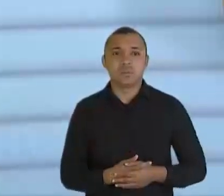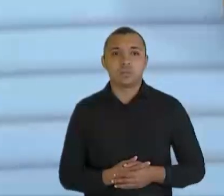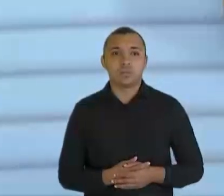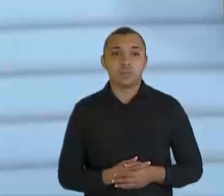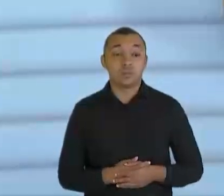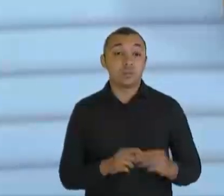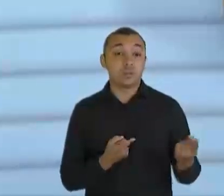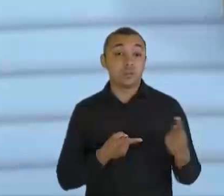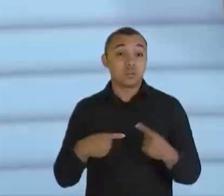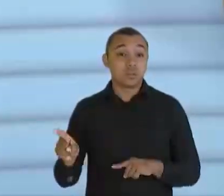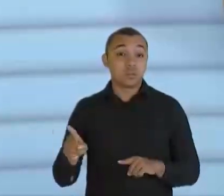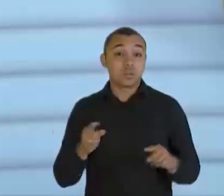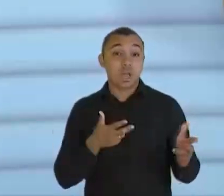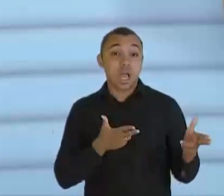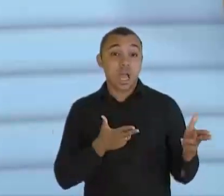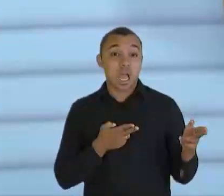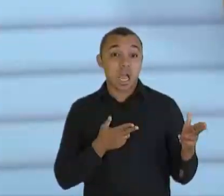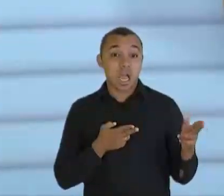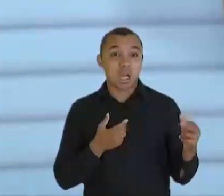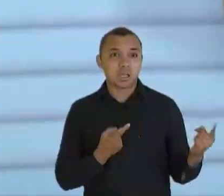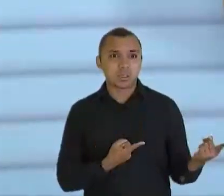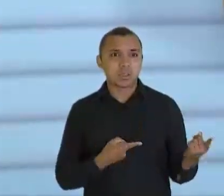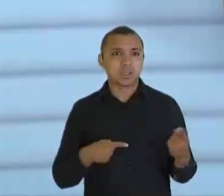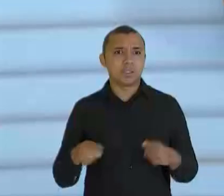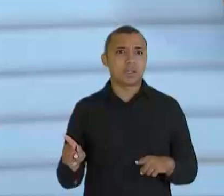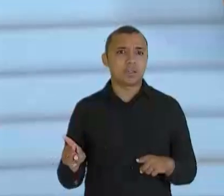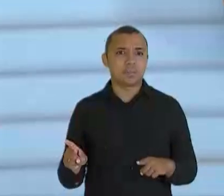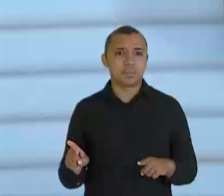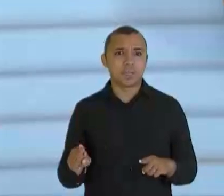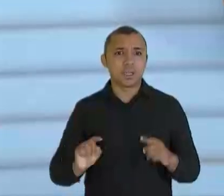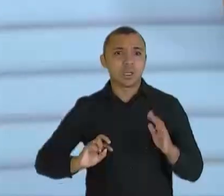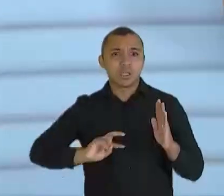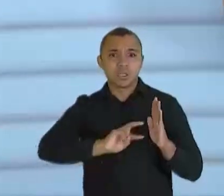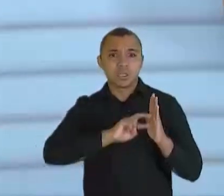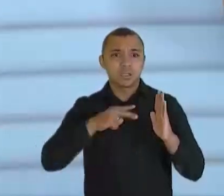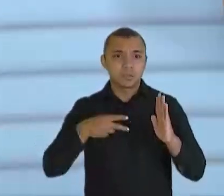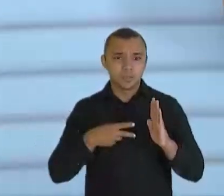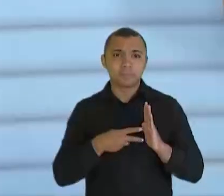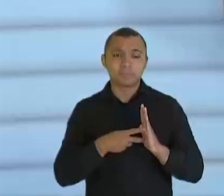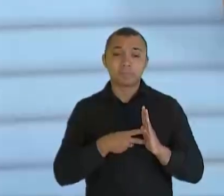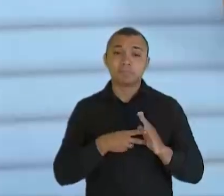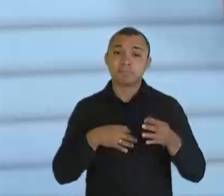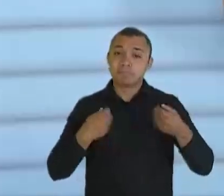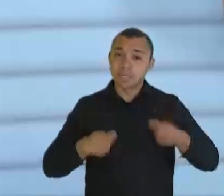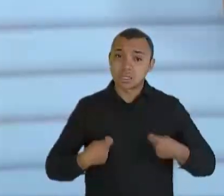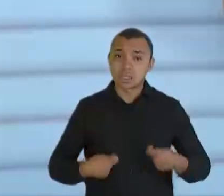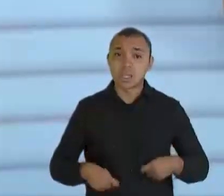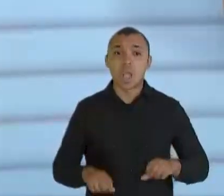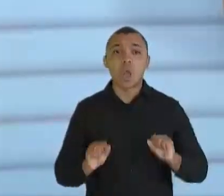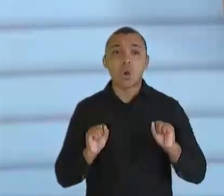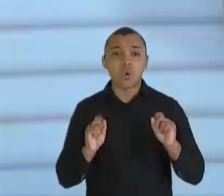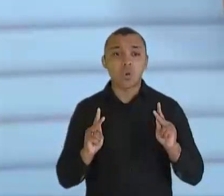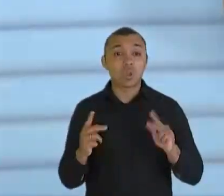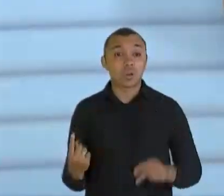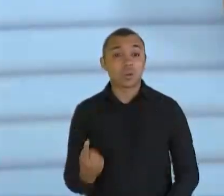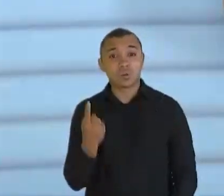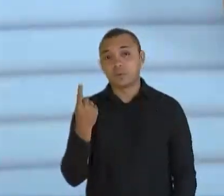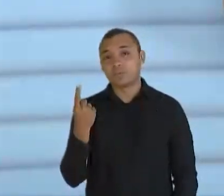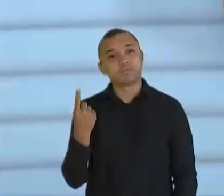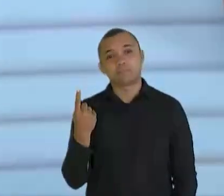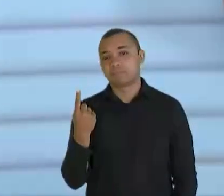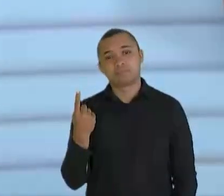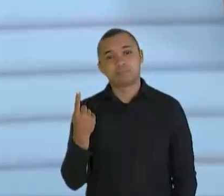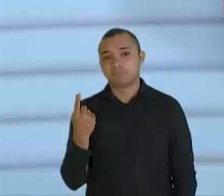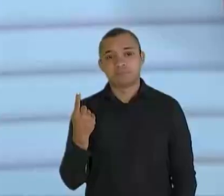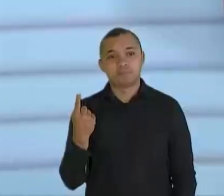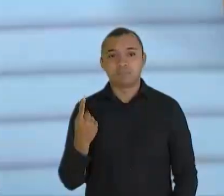né, ou seja, a repressão qualificada, ela é necessária, mas ela não pode ser a única saída. Ela não pode